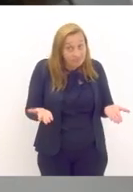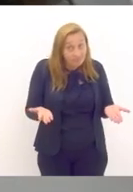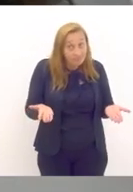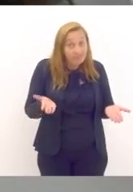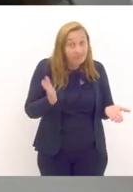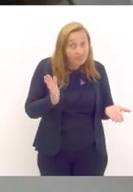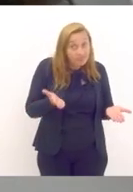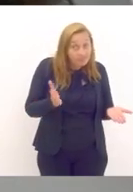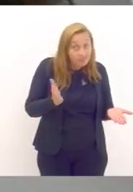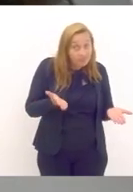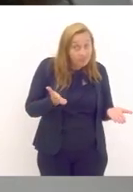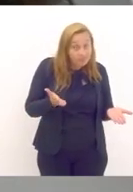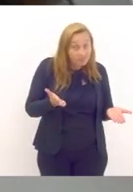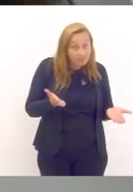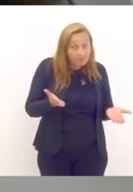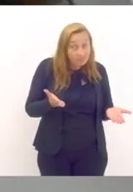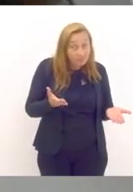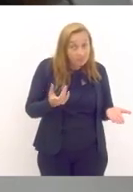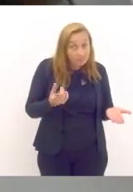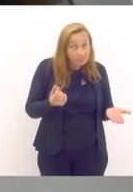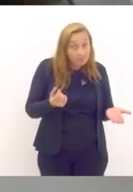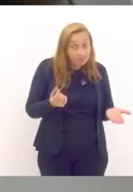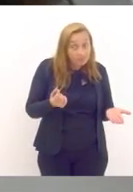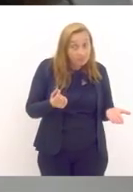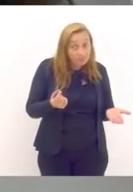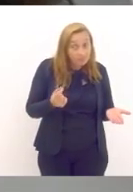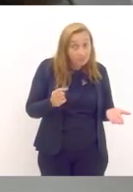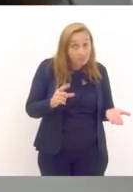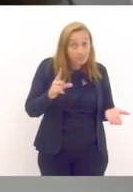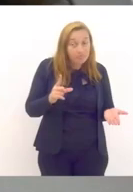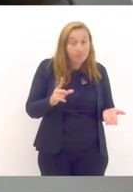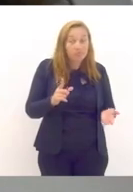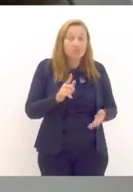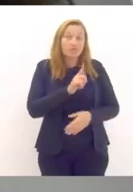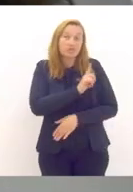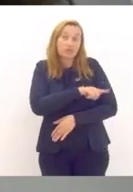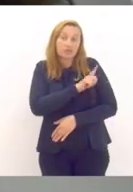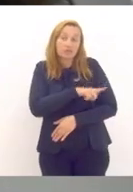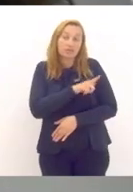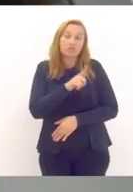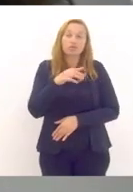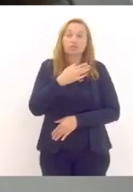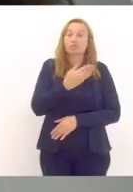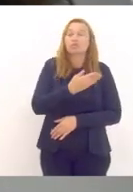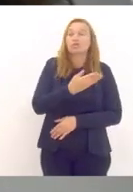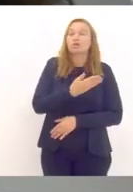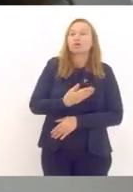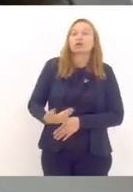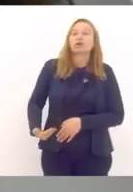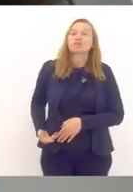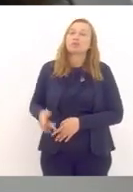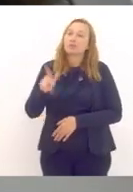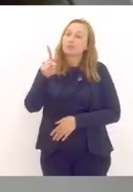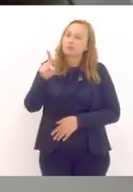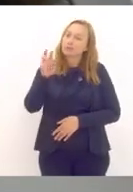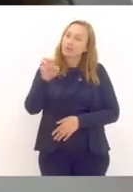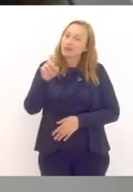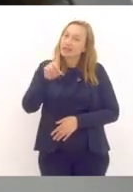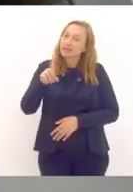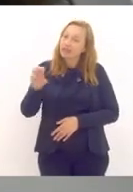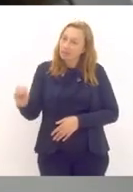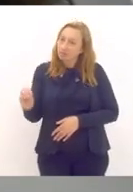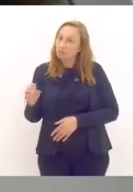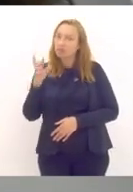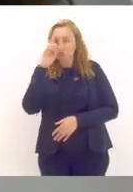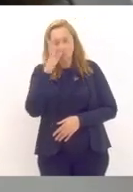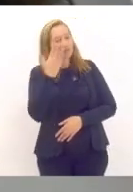a alíquota subsidiada desde a gestão do governador Pezão, o senhor sabe disso, né? Então, na verdade, só